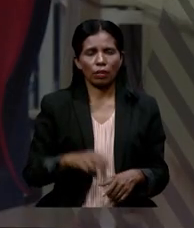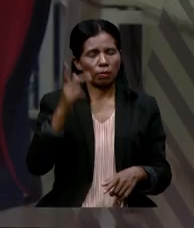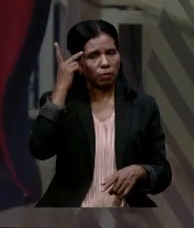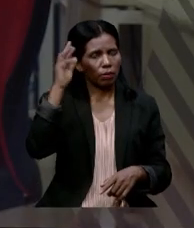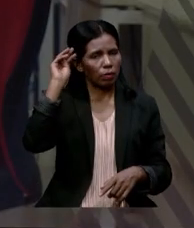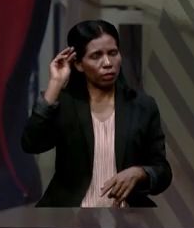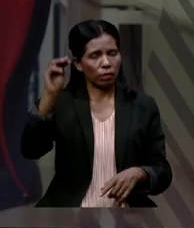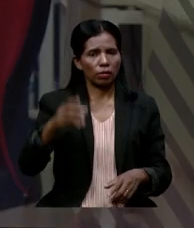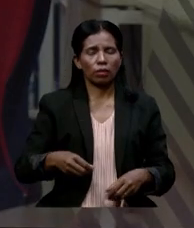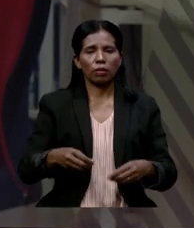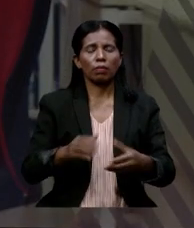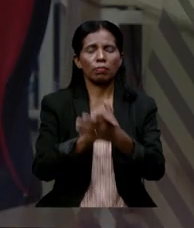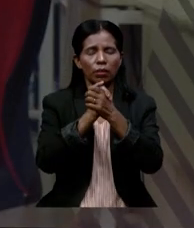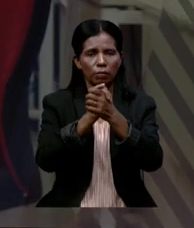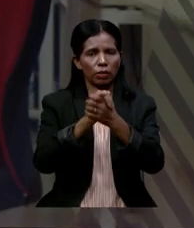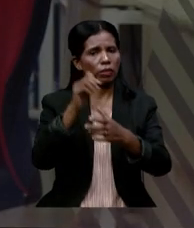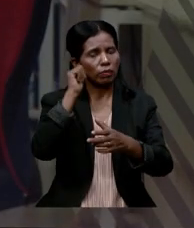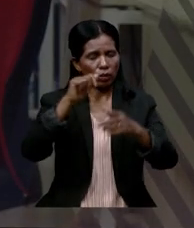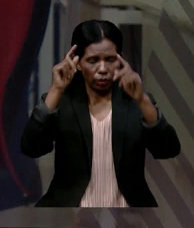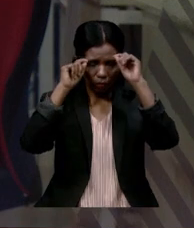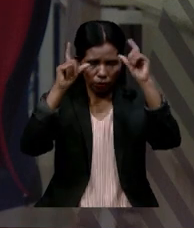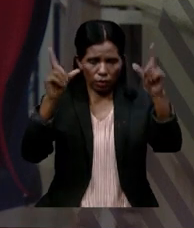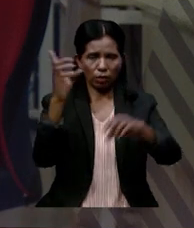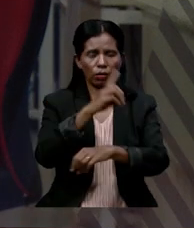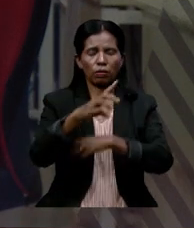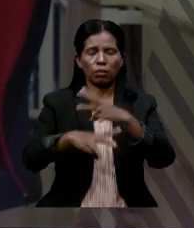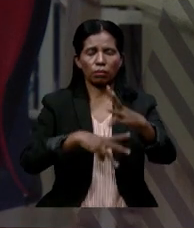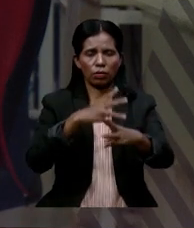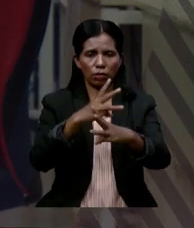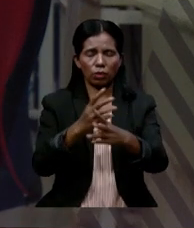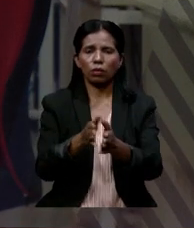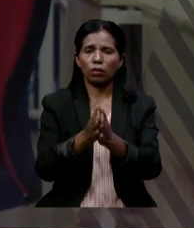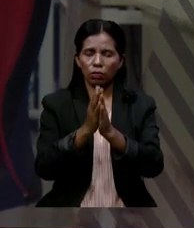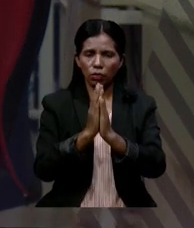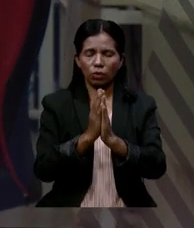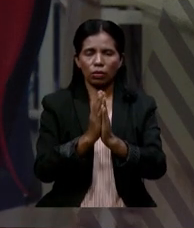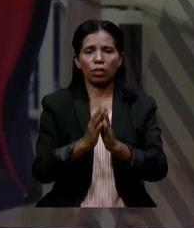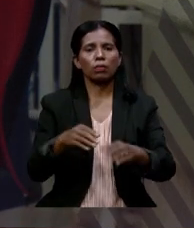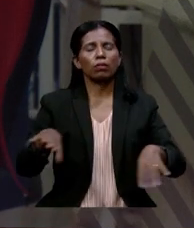Primeiro-ministro parabeniza Feto Timor-Leste e a comemoração do Mundial Feto no russo Atu Hakasan.